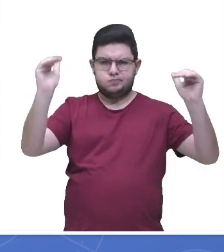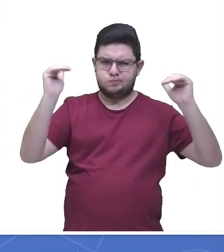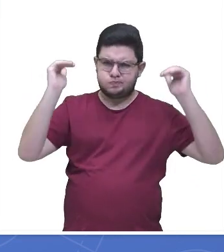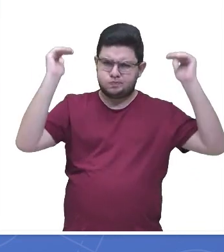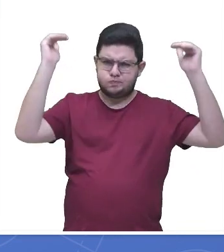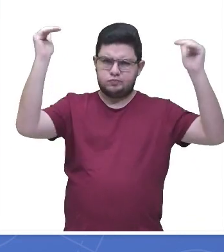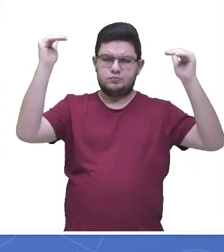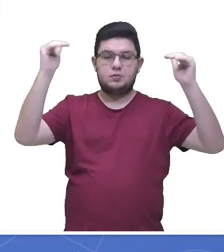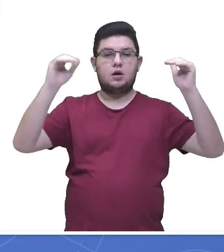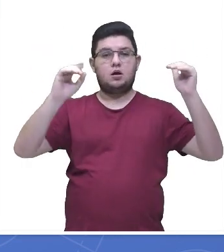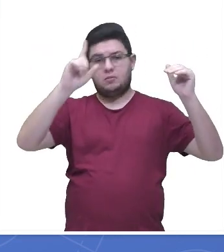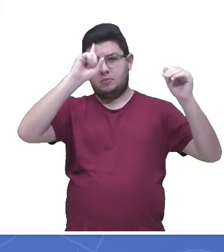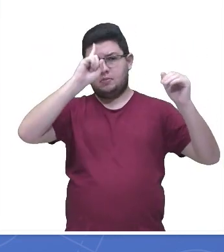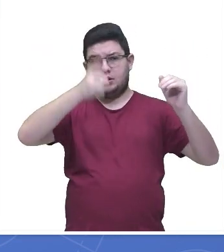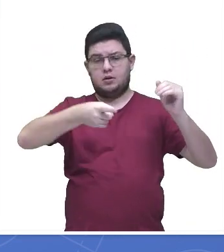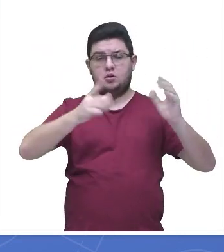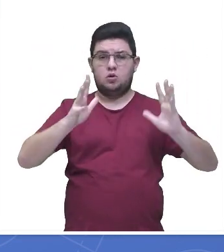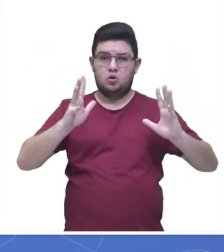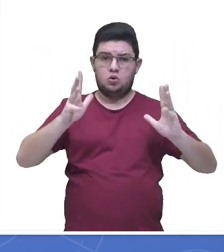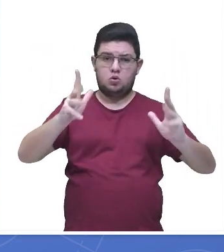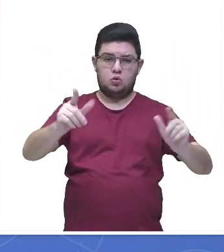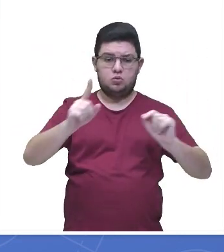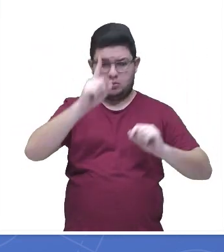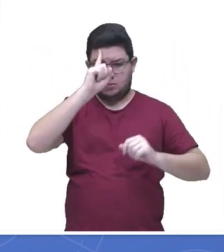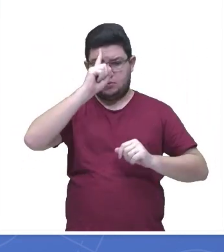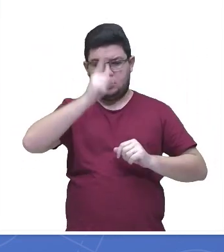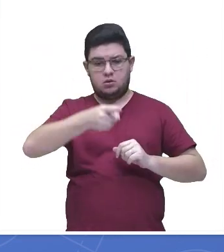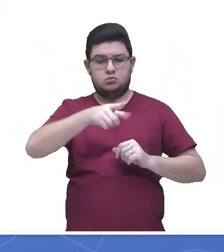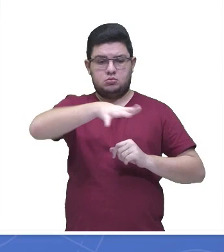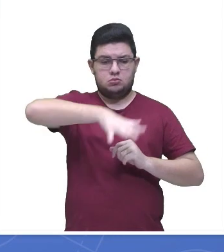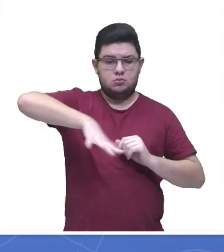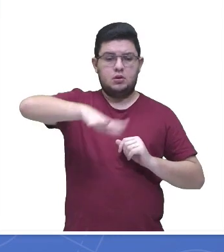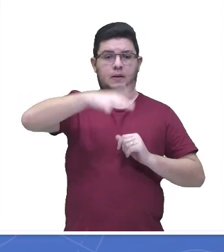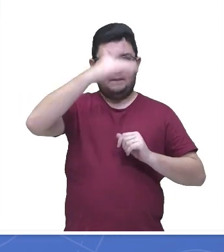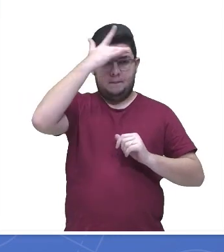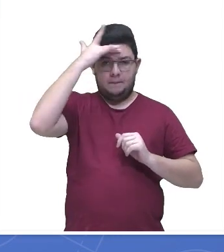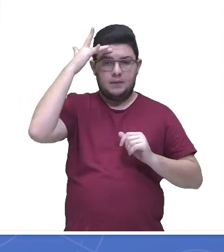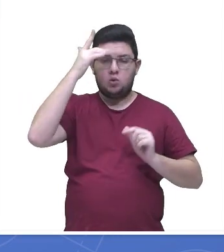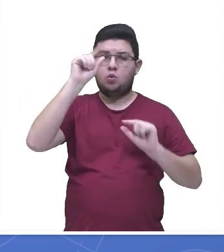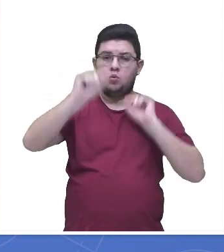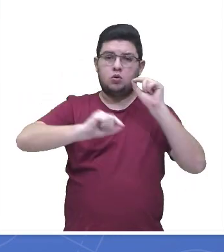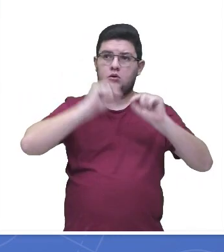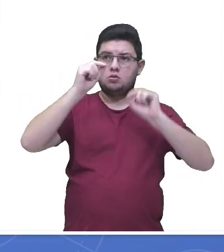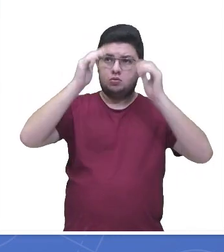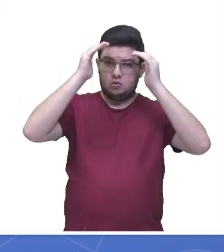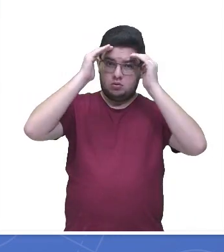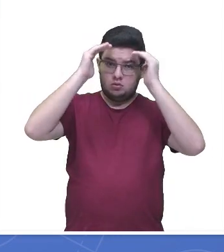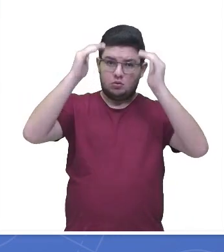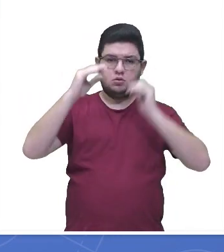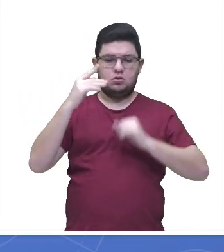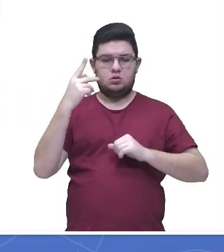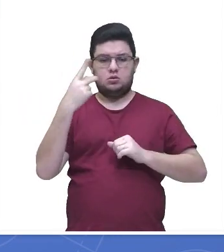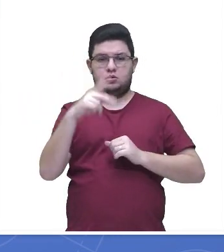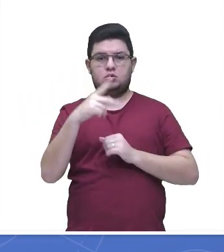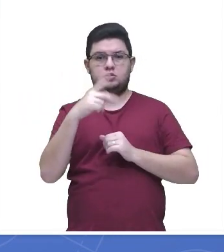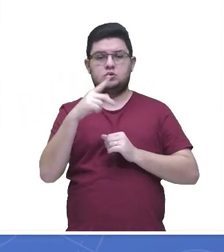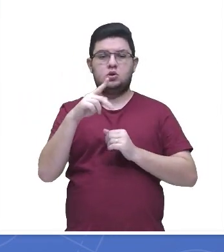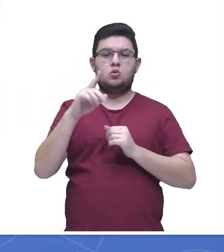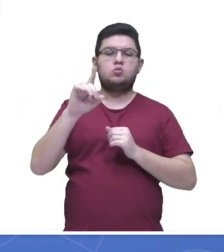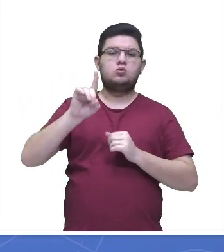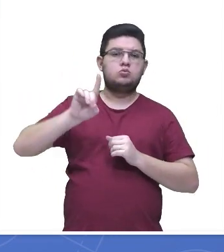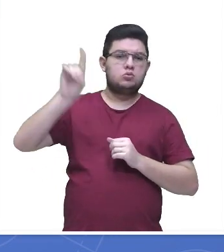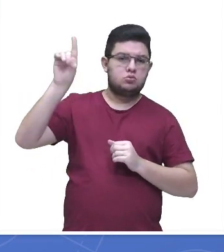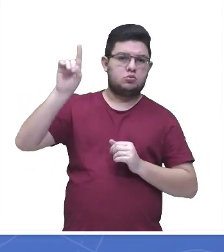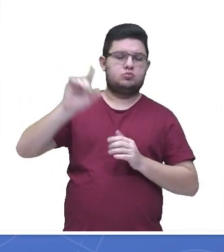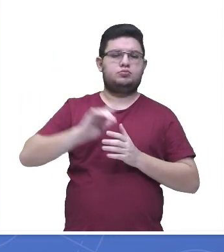ele determinava qual era o Deus que ia ser cultuado naquele momento. Então, o faraó era o Deus